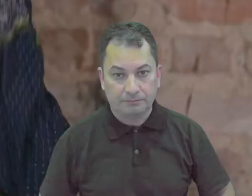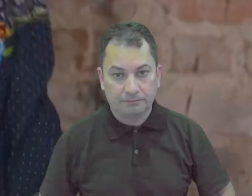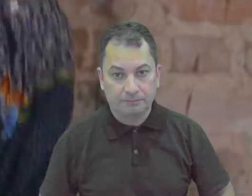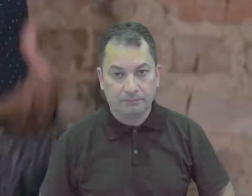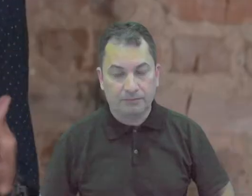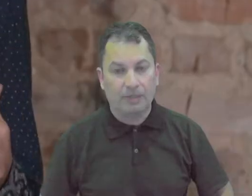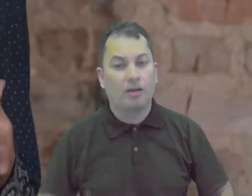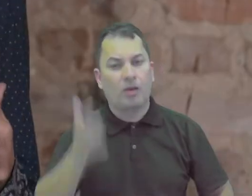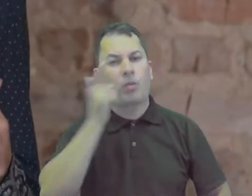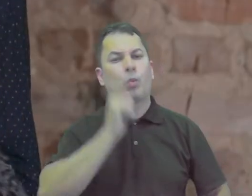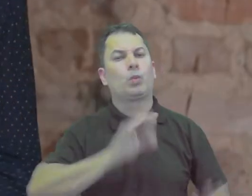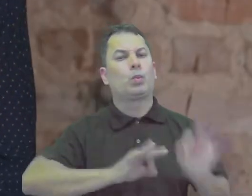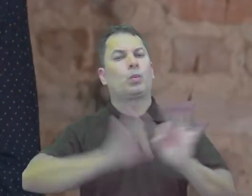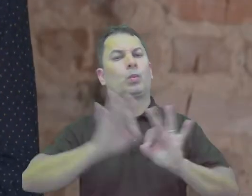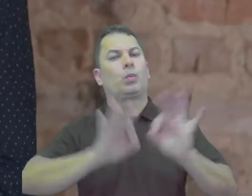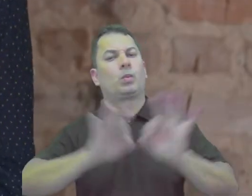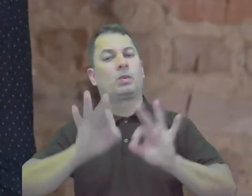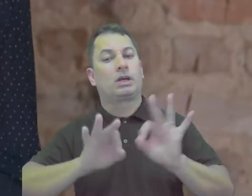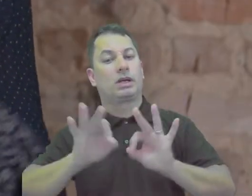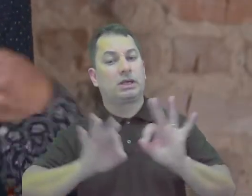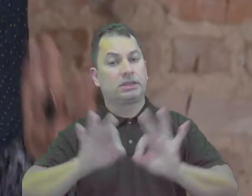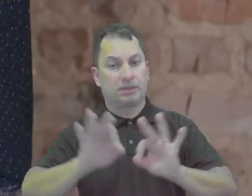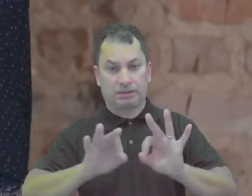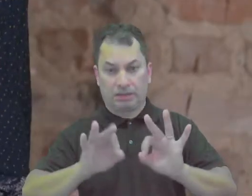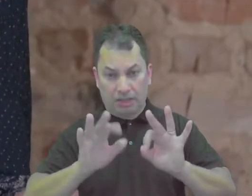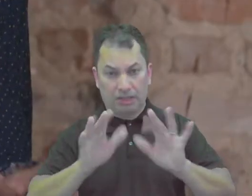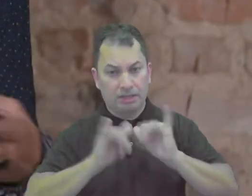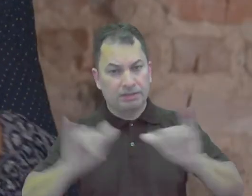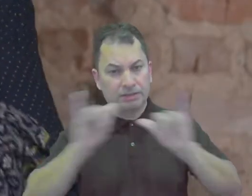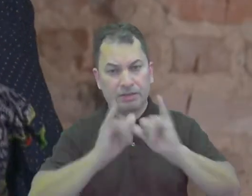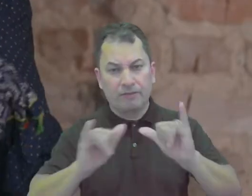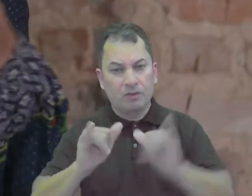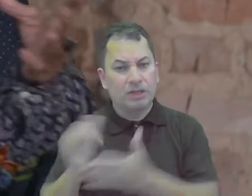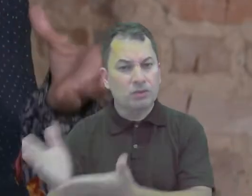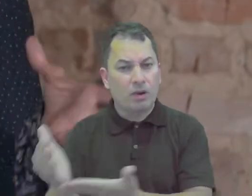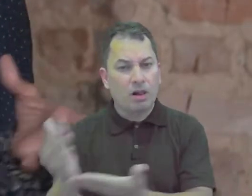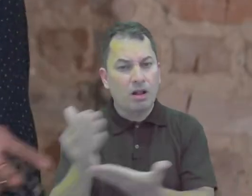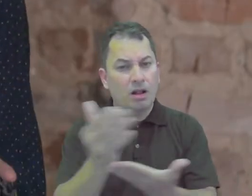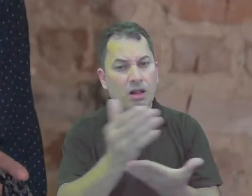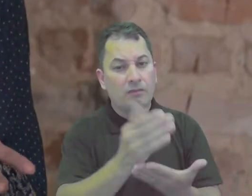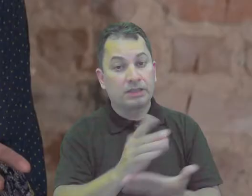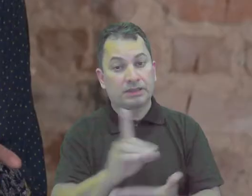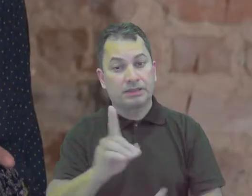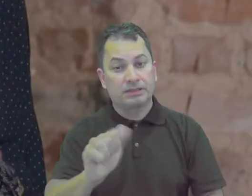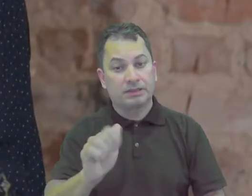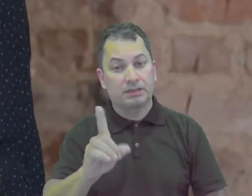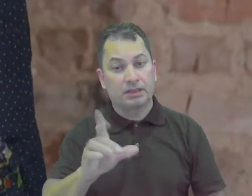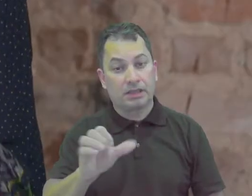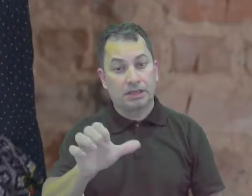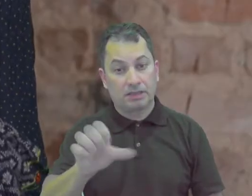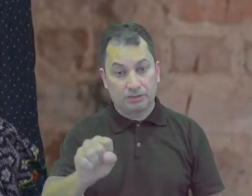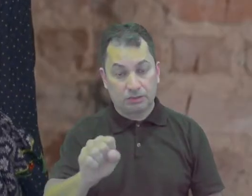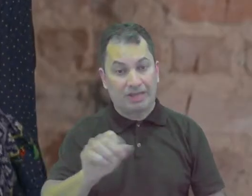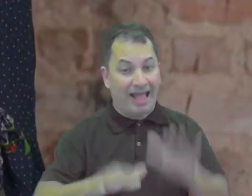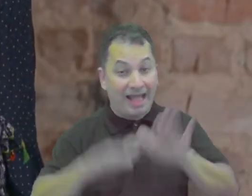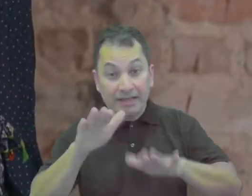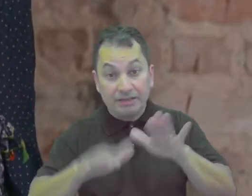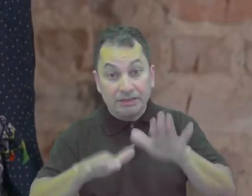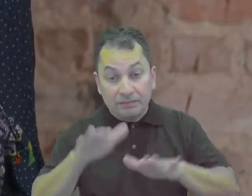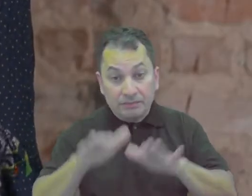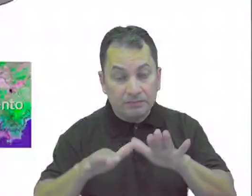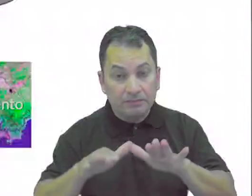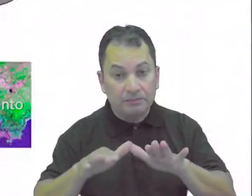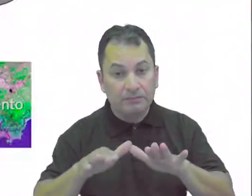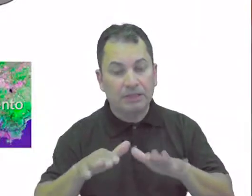conseguir organizar essas informações, né, levantar essas informações, espacializar essas informações, muitas vezes a gente